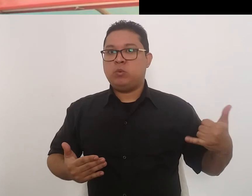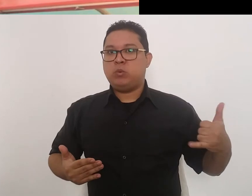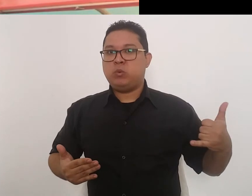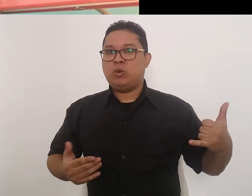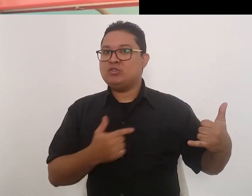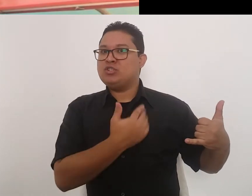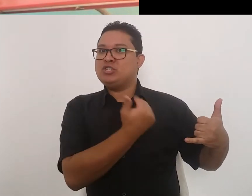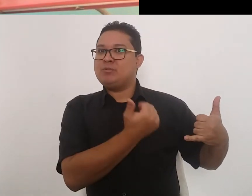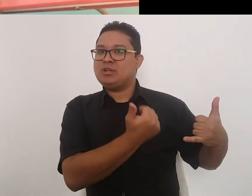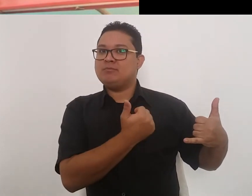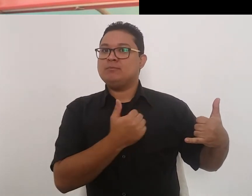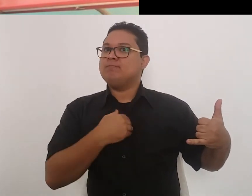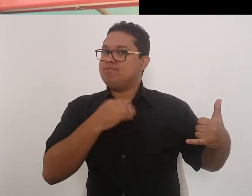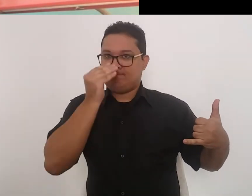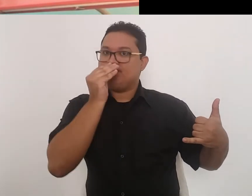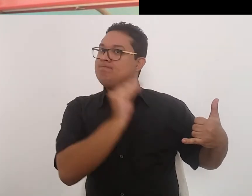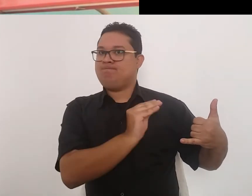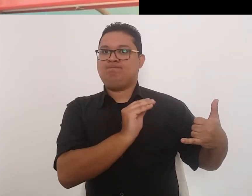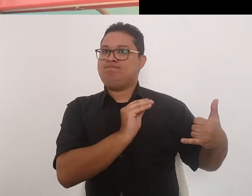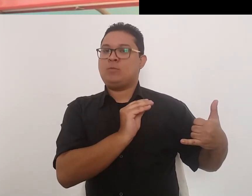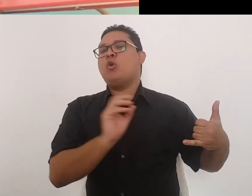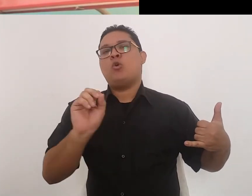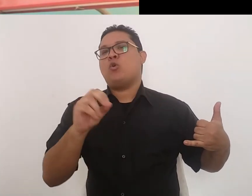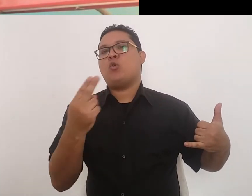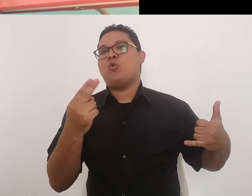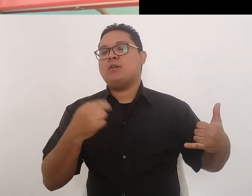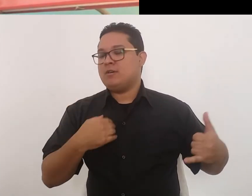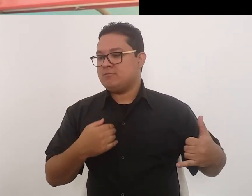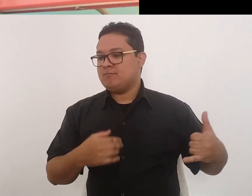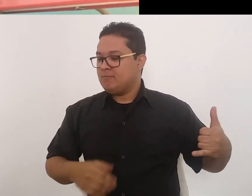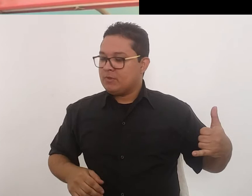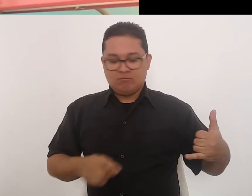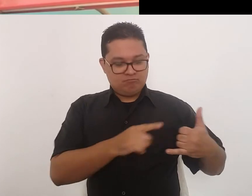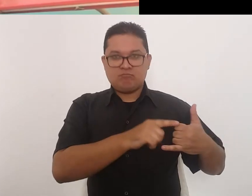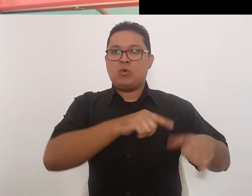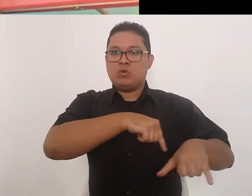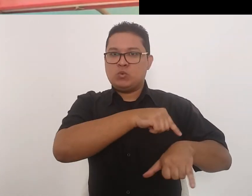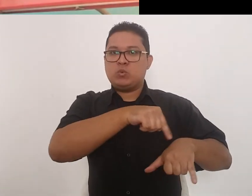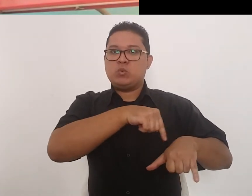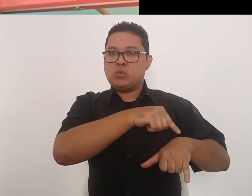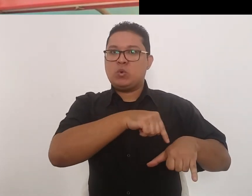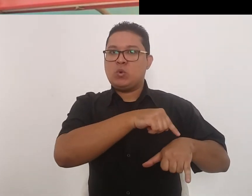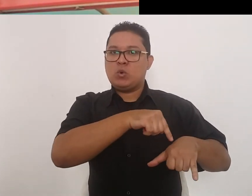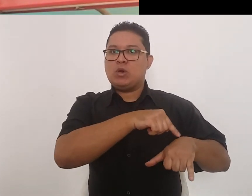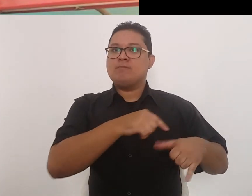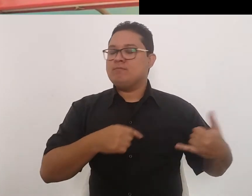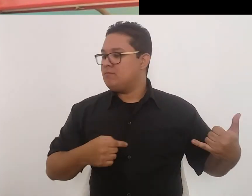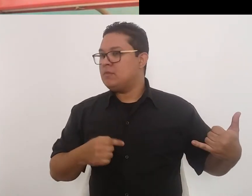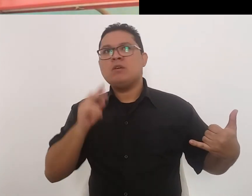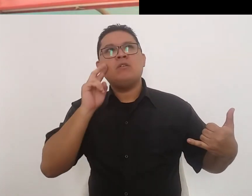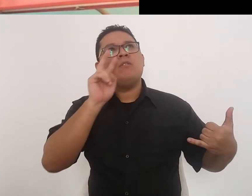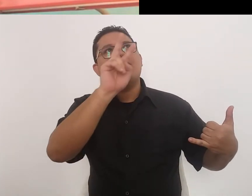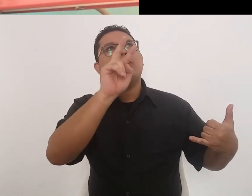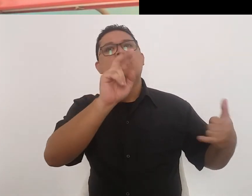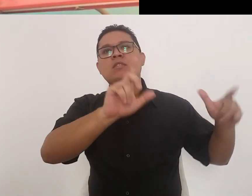essa informação. Você não verá durante o tempo de atividade. Por isso, você tem esse período que é